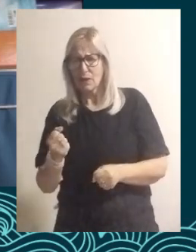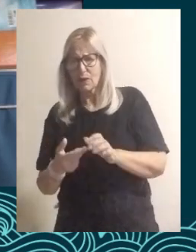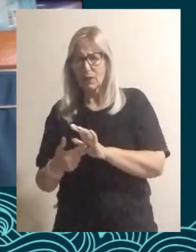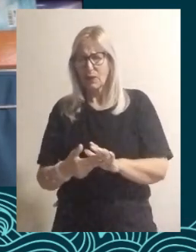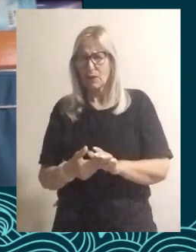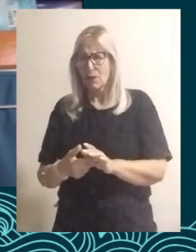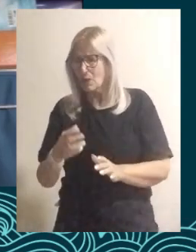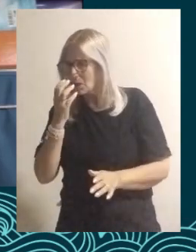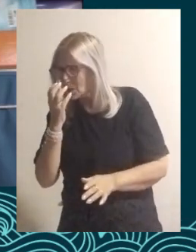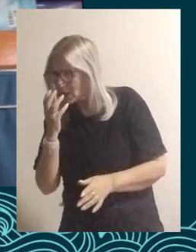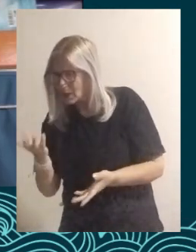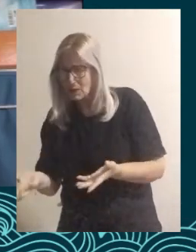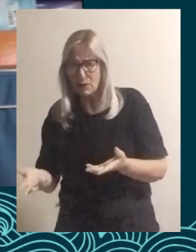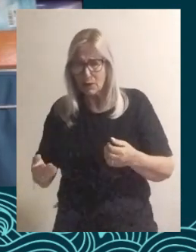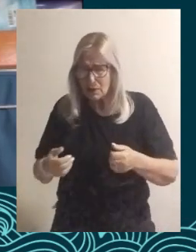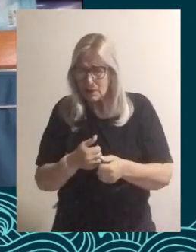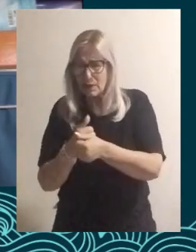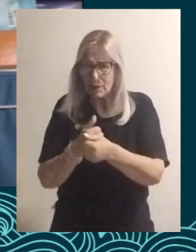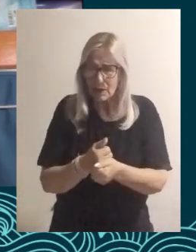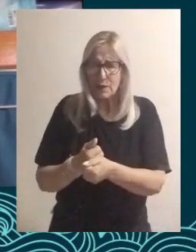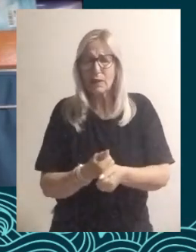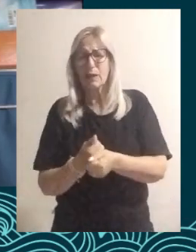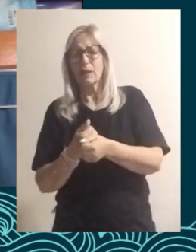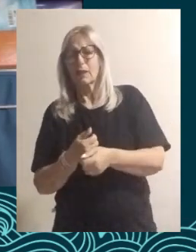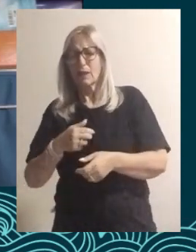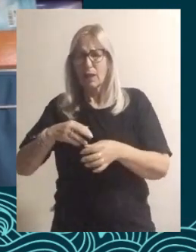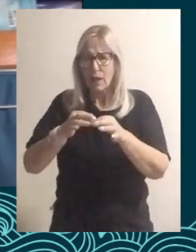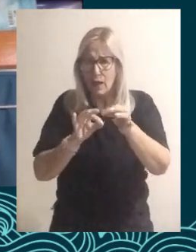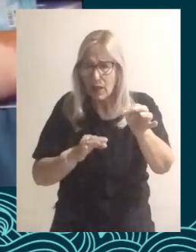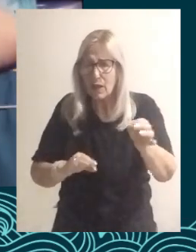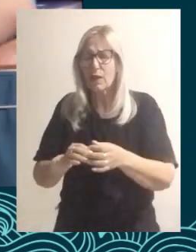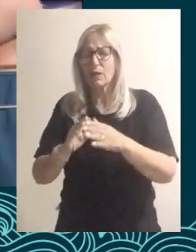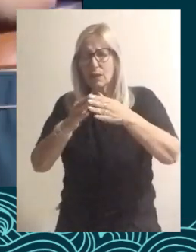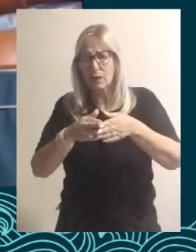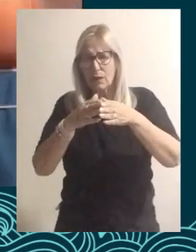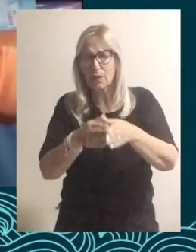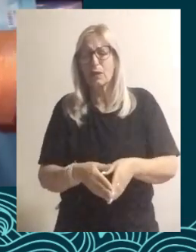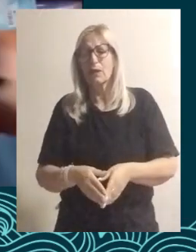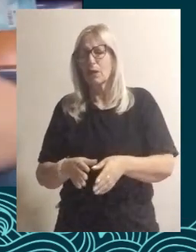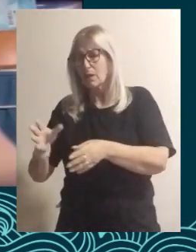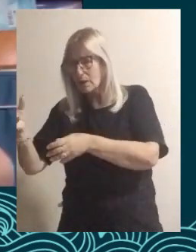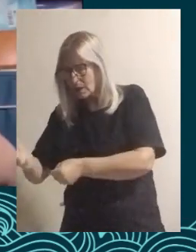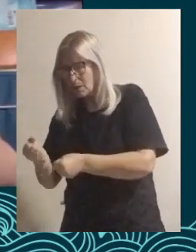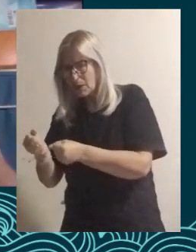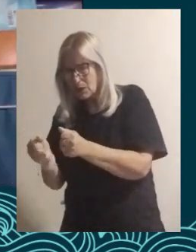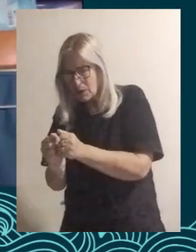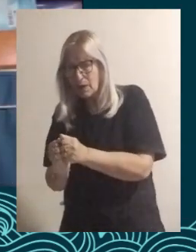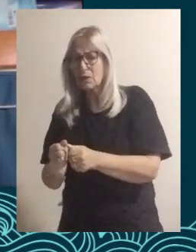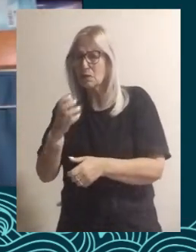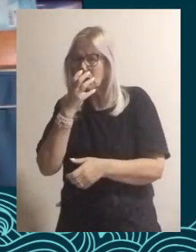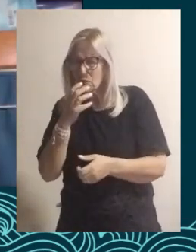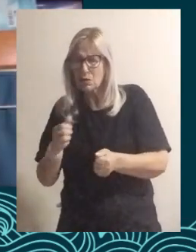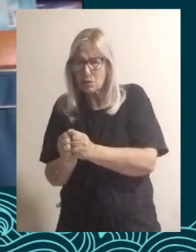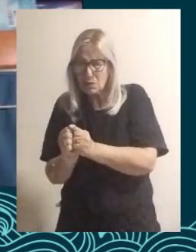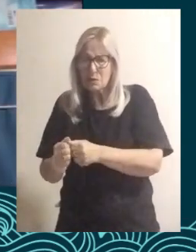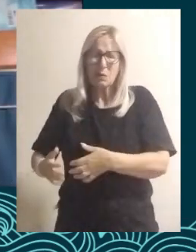imaginava presa, amarrada, sempre no cachorro. E eu queria sair, eu queria ir mais longe, eu queria navegar, e eu estava sempre amarrada